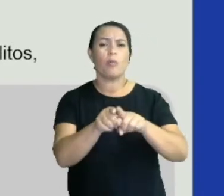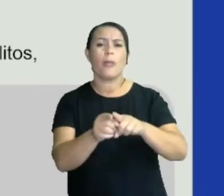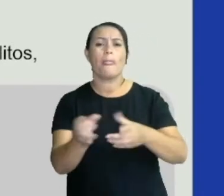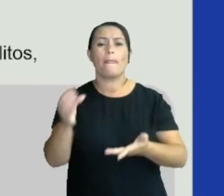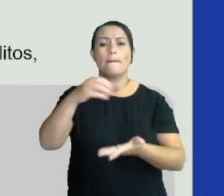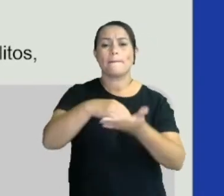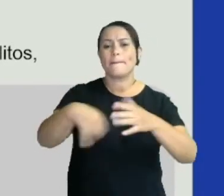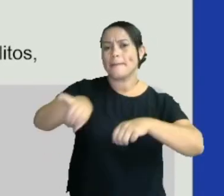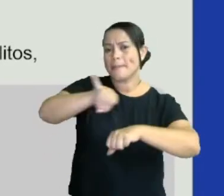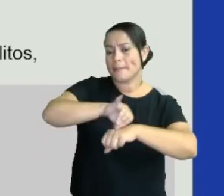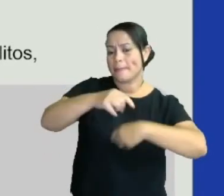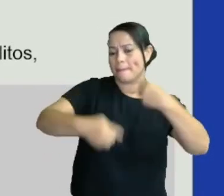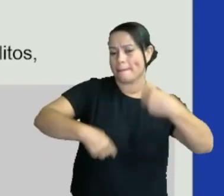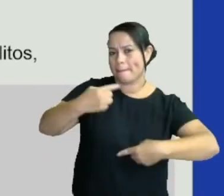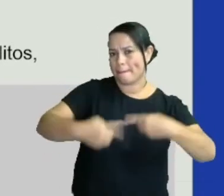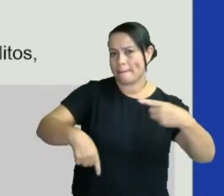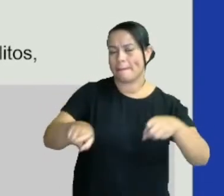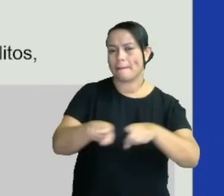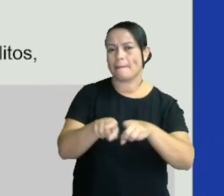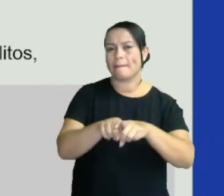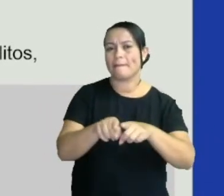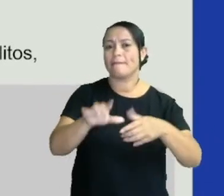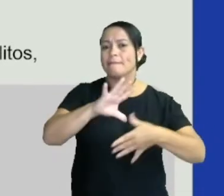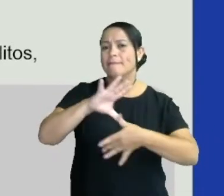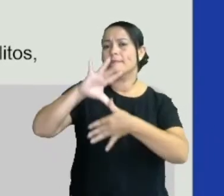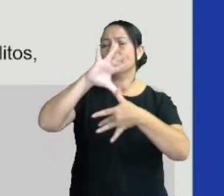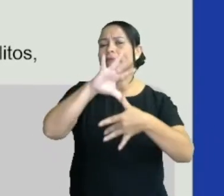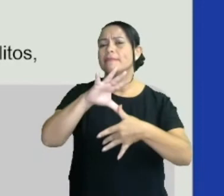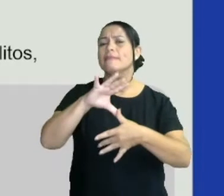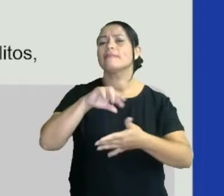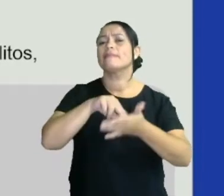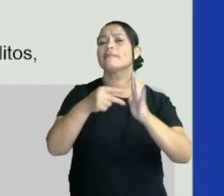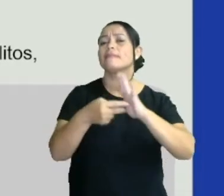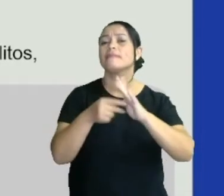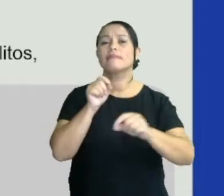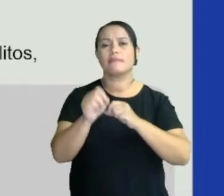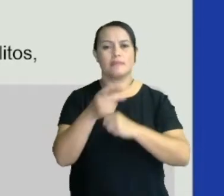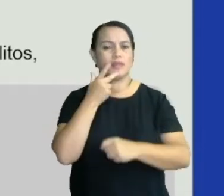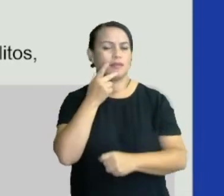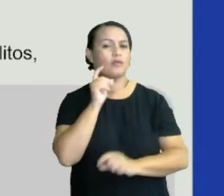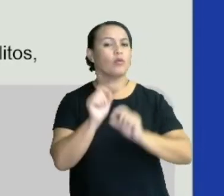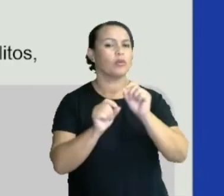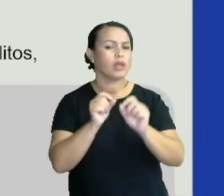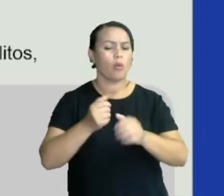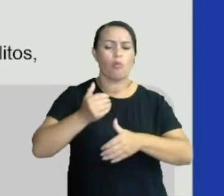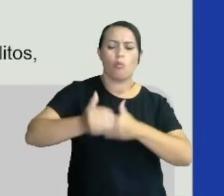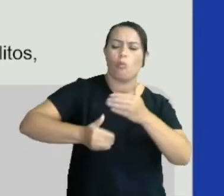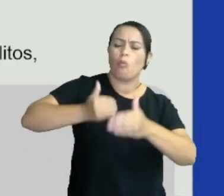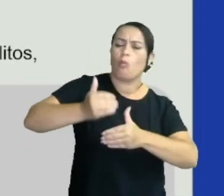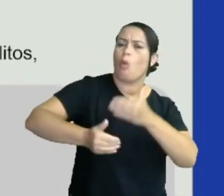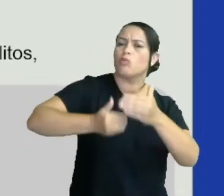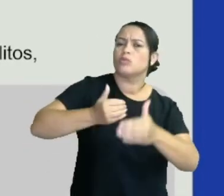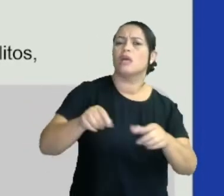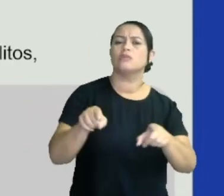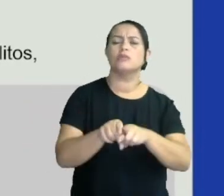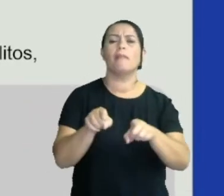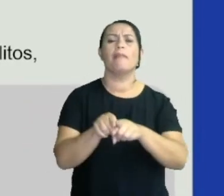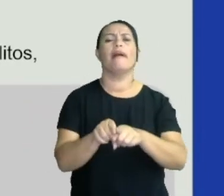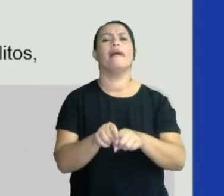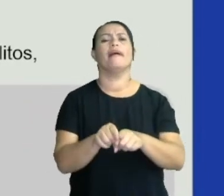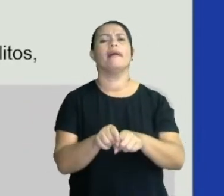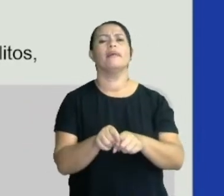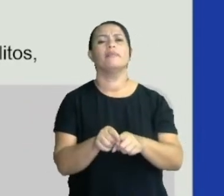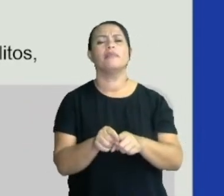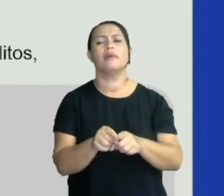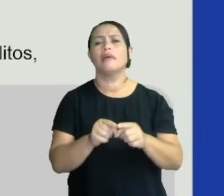política na Península Ibérica, a gente está falando sobre o processo de expulsão dos mouros,